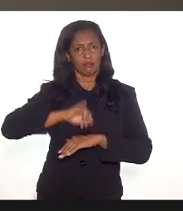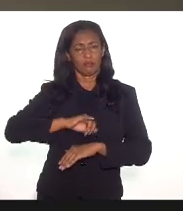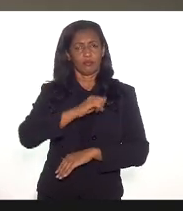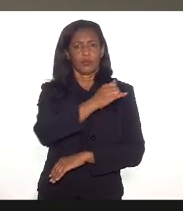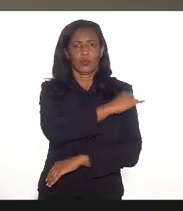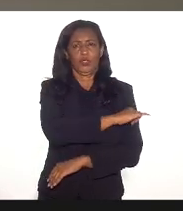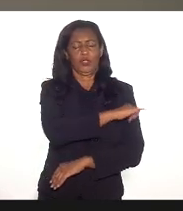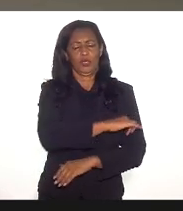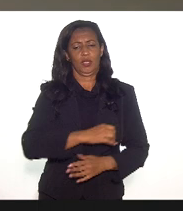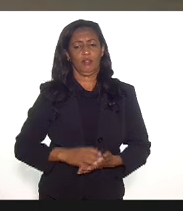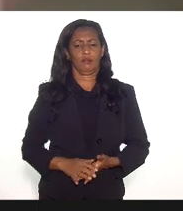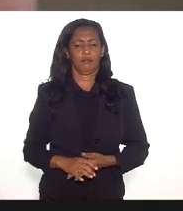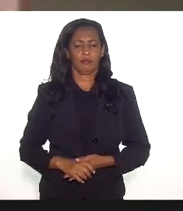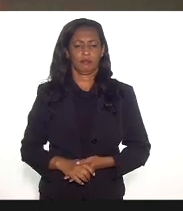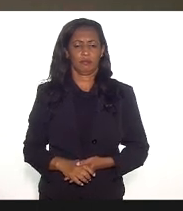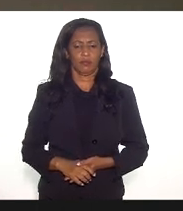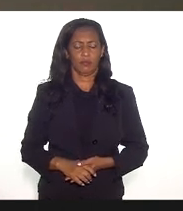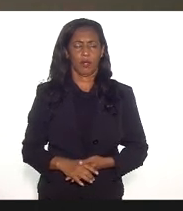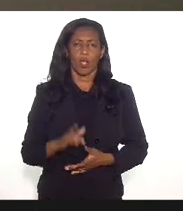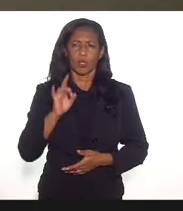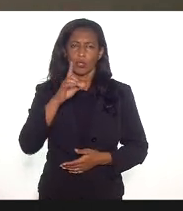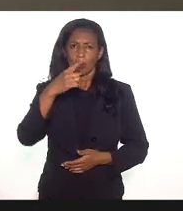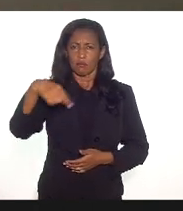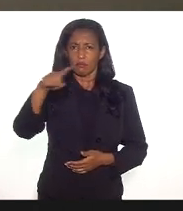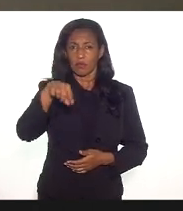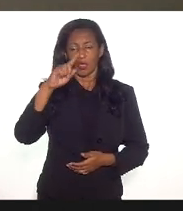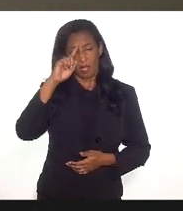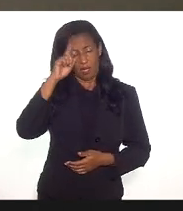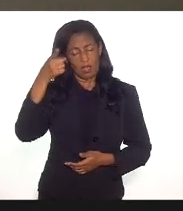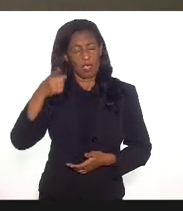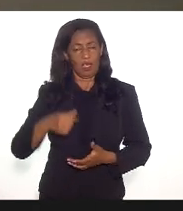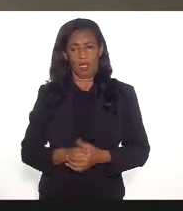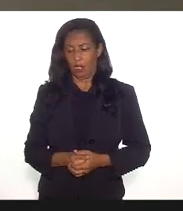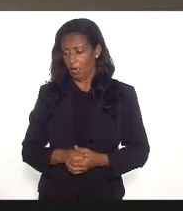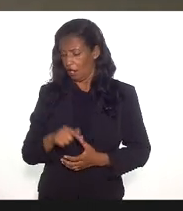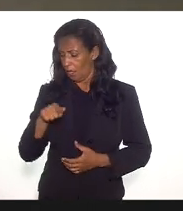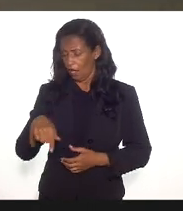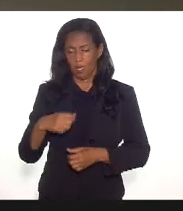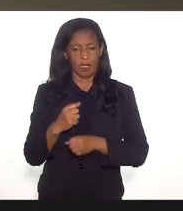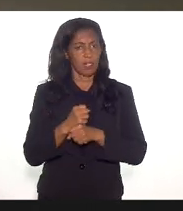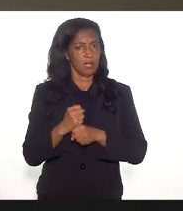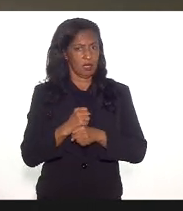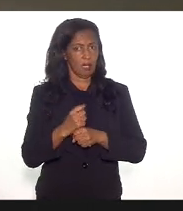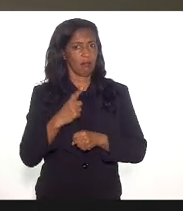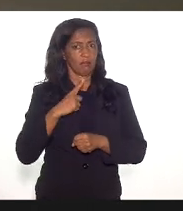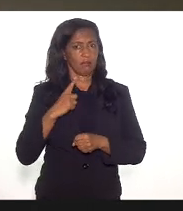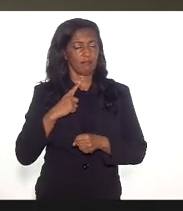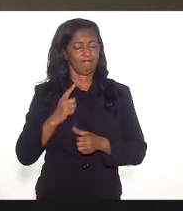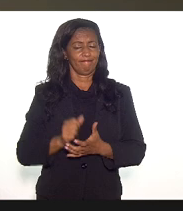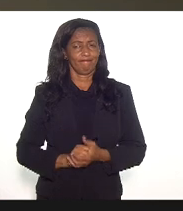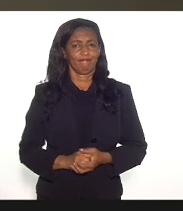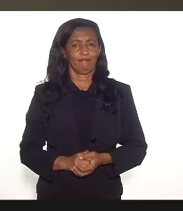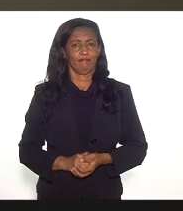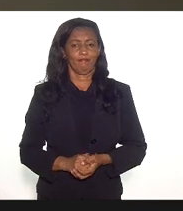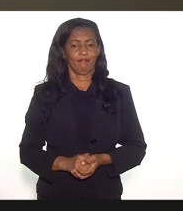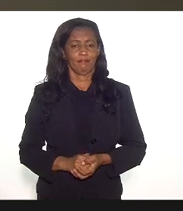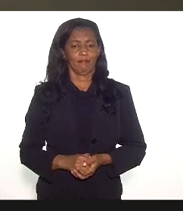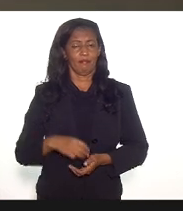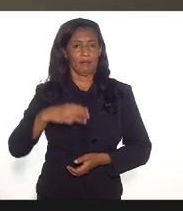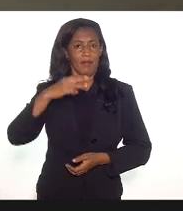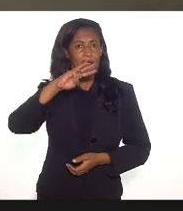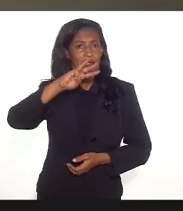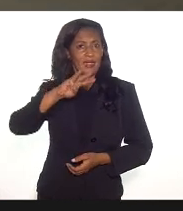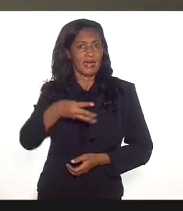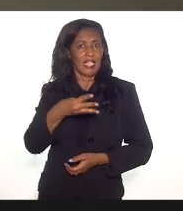públicas estaduais. Só para que todos tenham uma ideia, esse ano nós temos um déficit projetado de 3